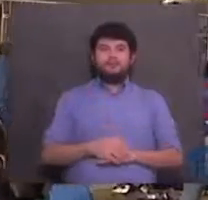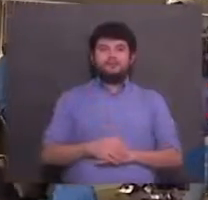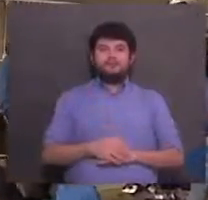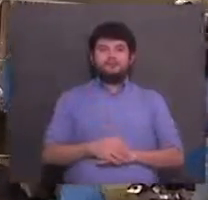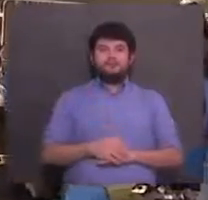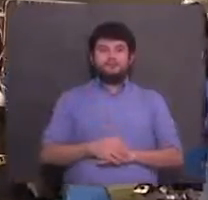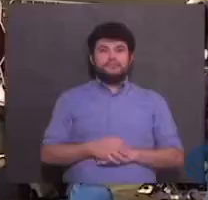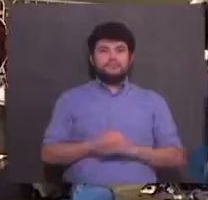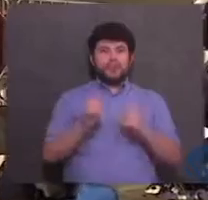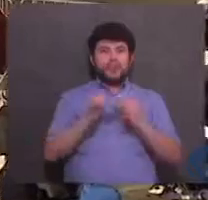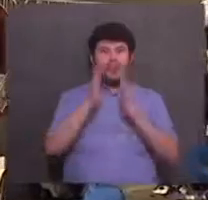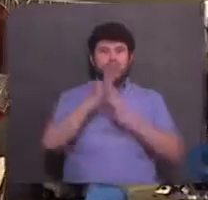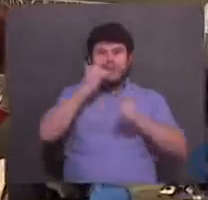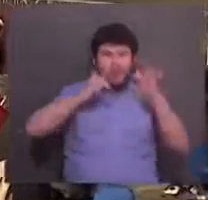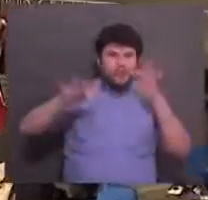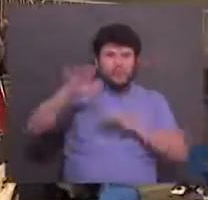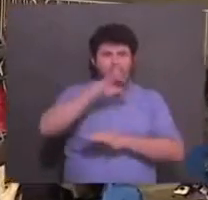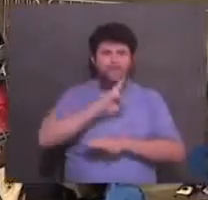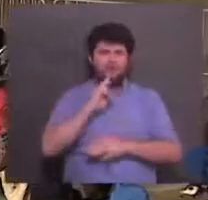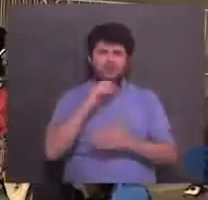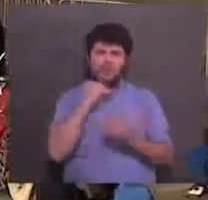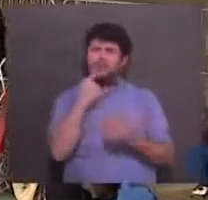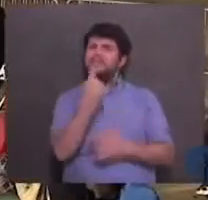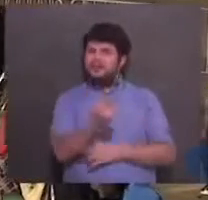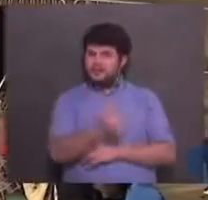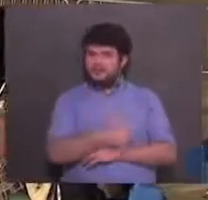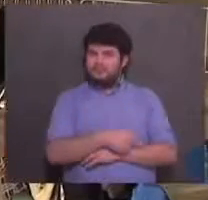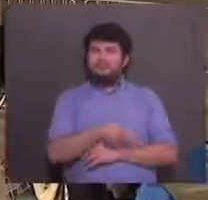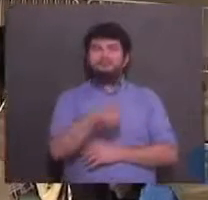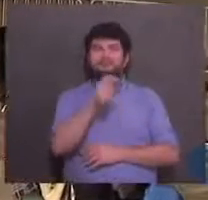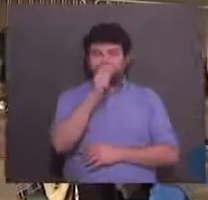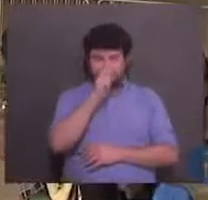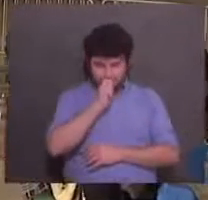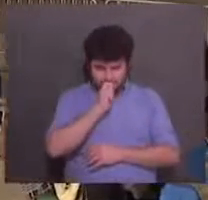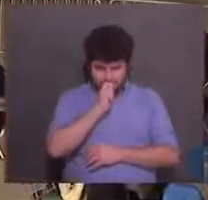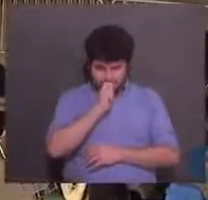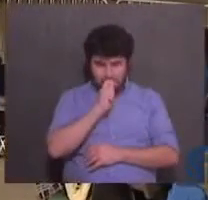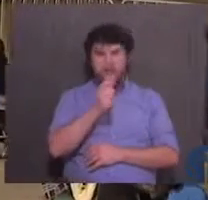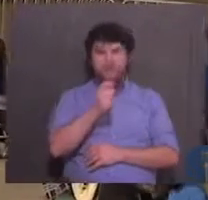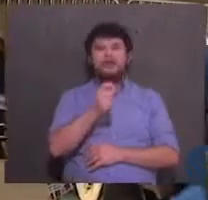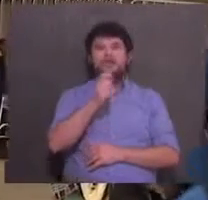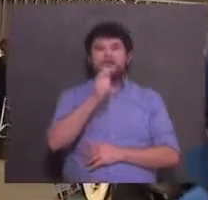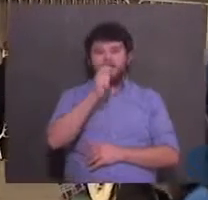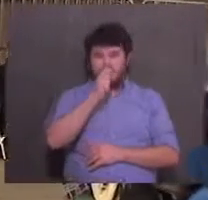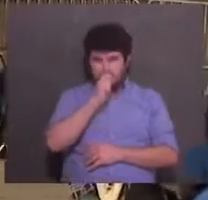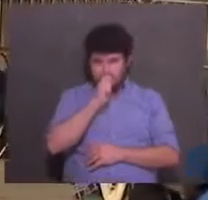E todo o povo respondeu: Amém, amém.